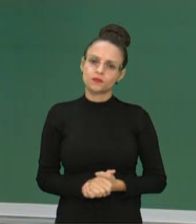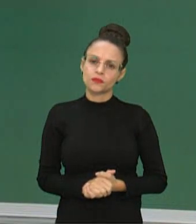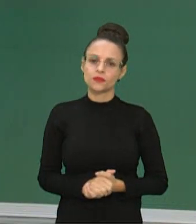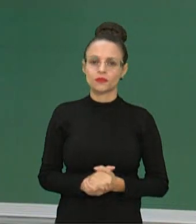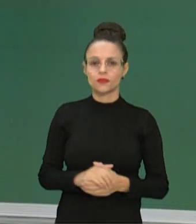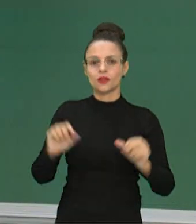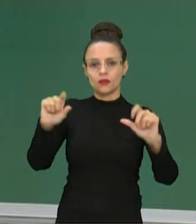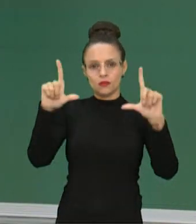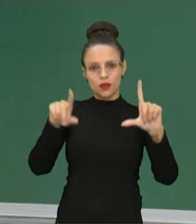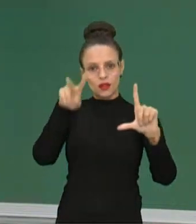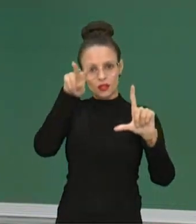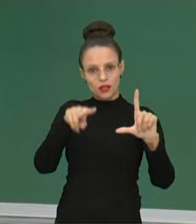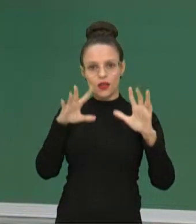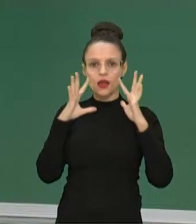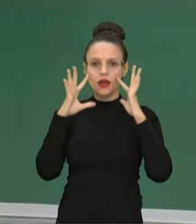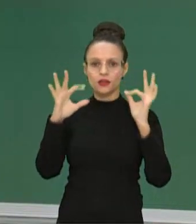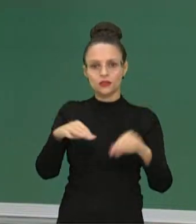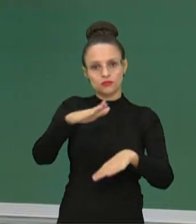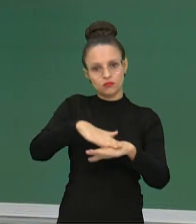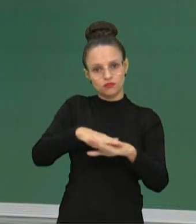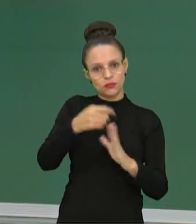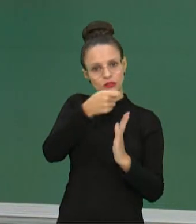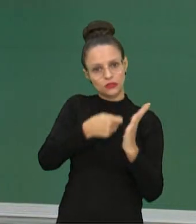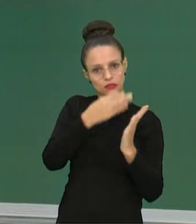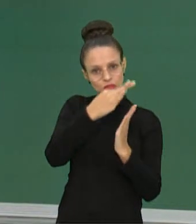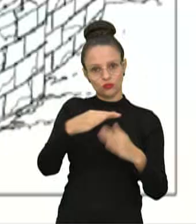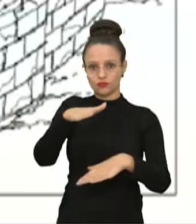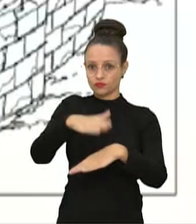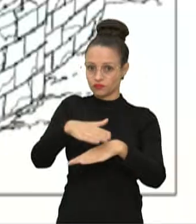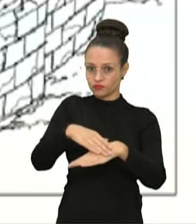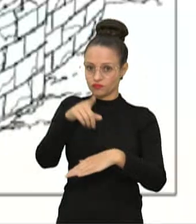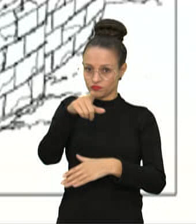Leia a charge com atenção e elabore o texto. Sua vez.